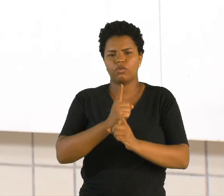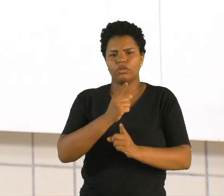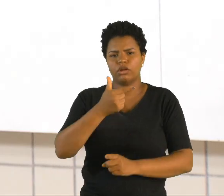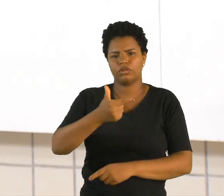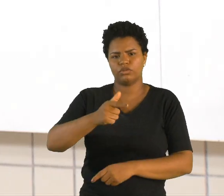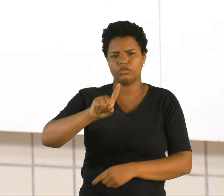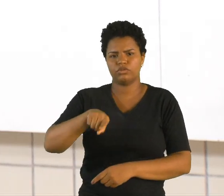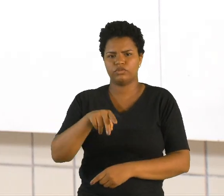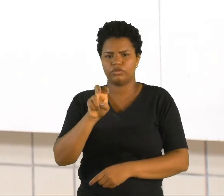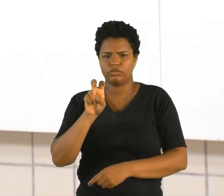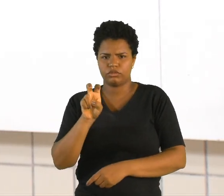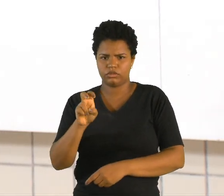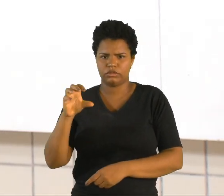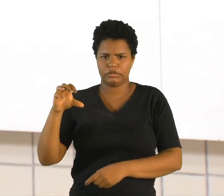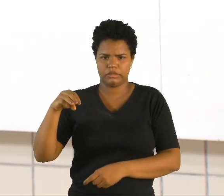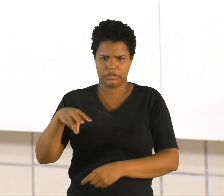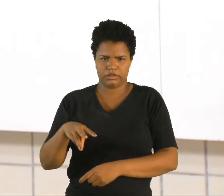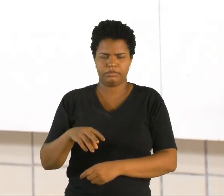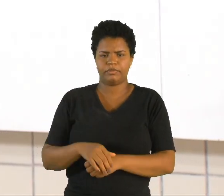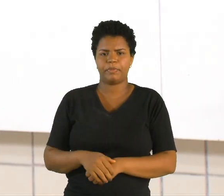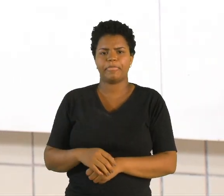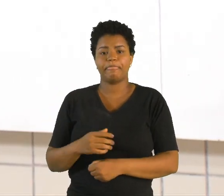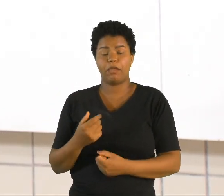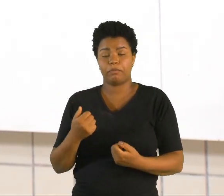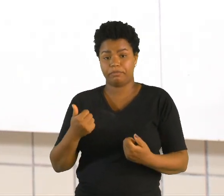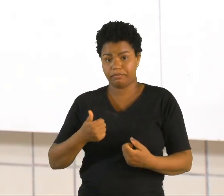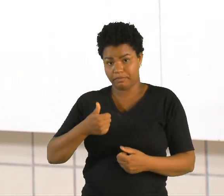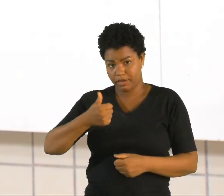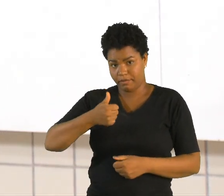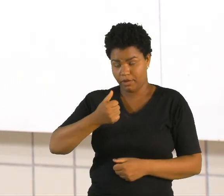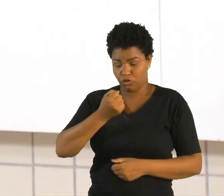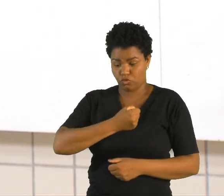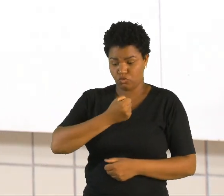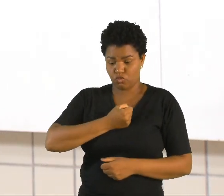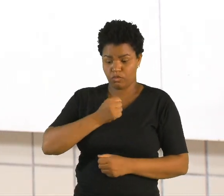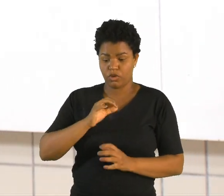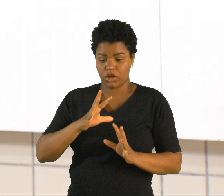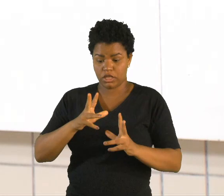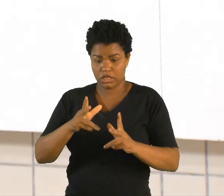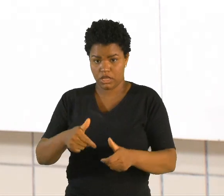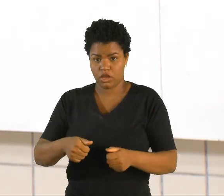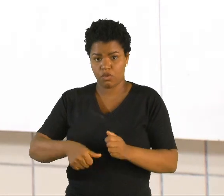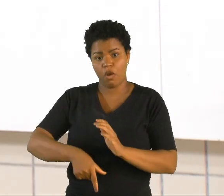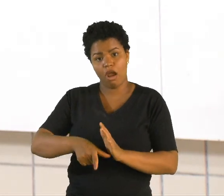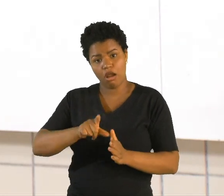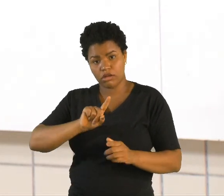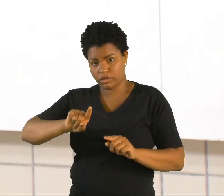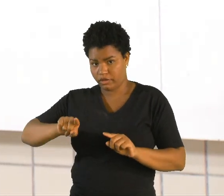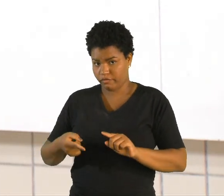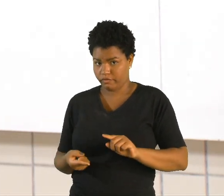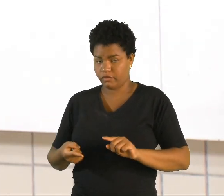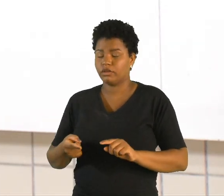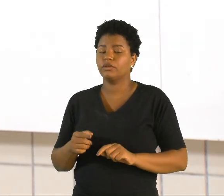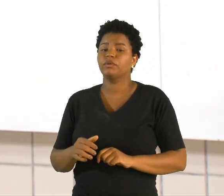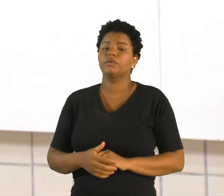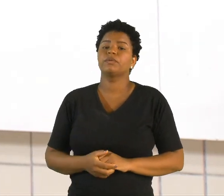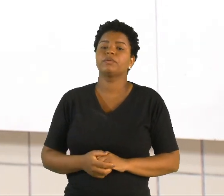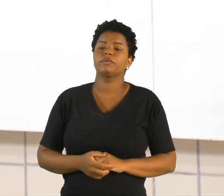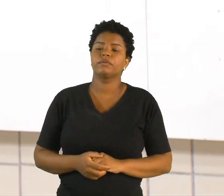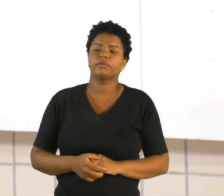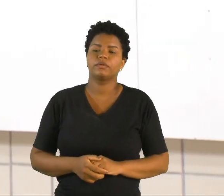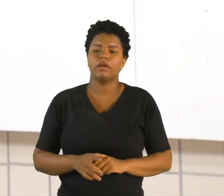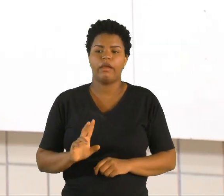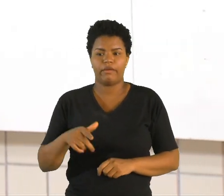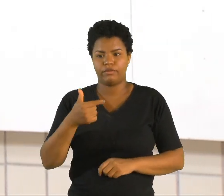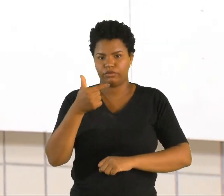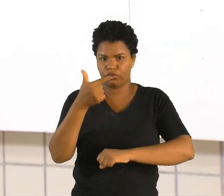Olha lá, eu considero primeiro o que vem antes da vírgula, que é o inteiro. Olha lá, 1, 2. Então,